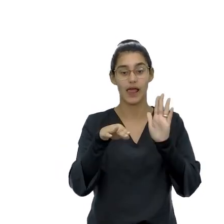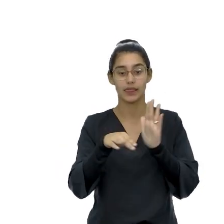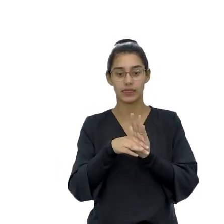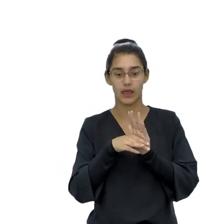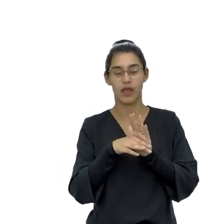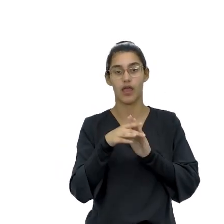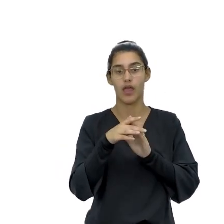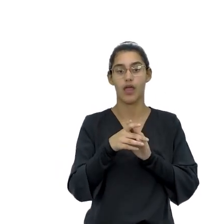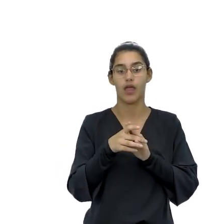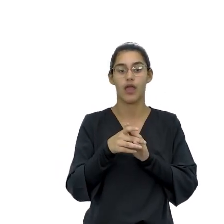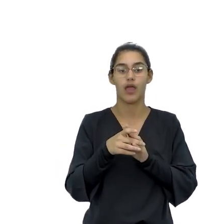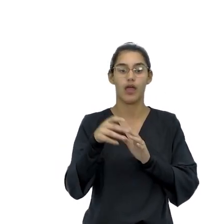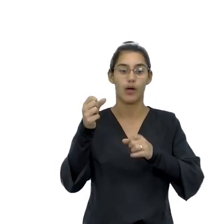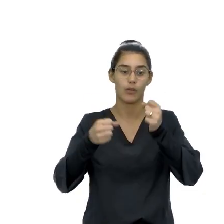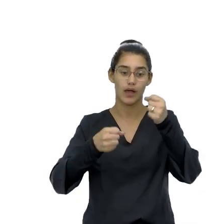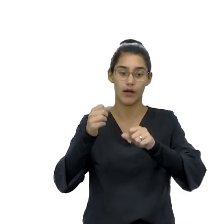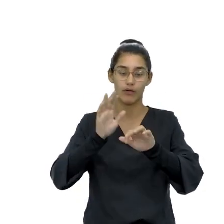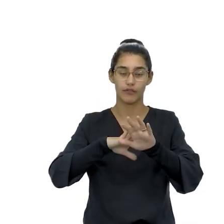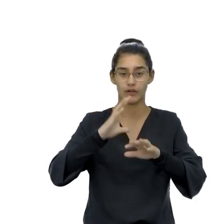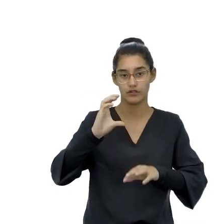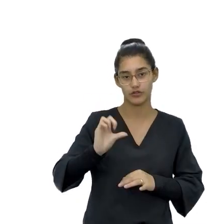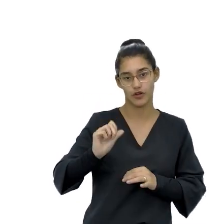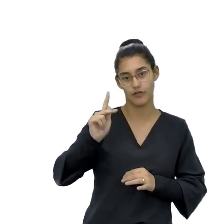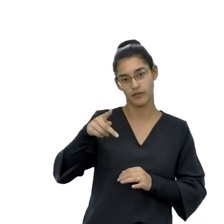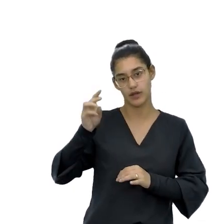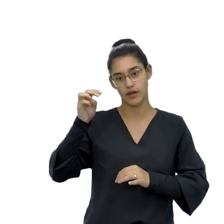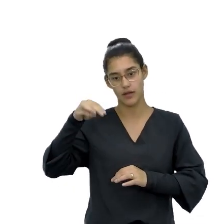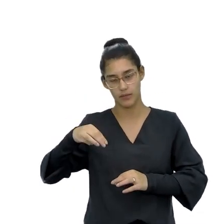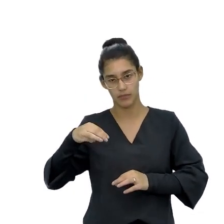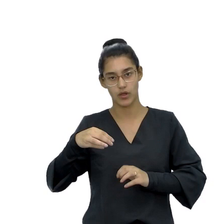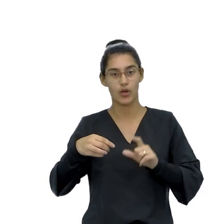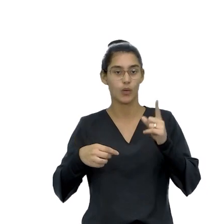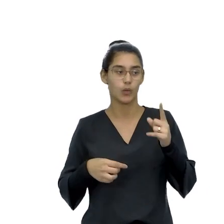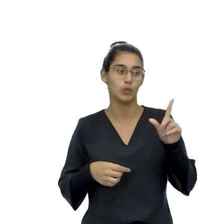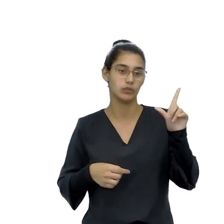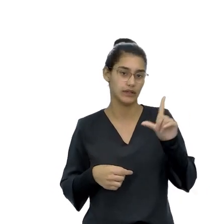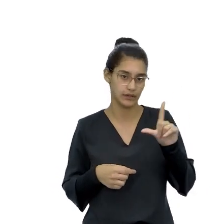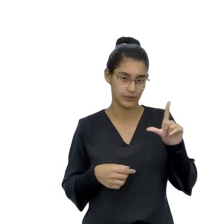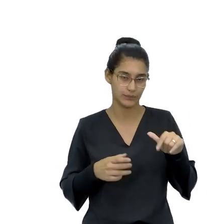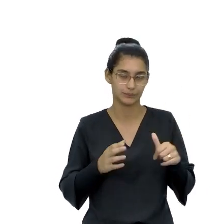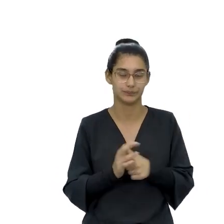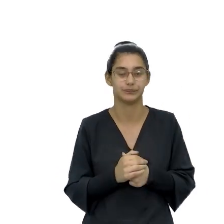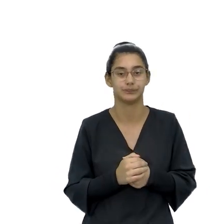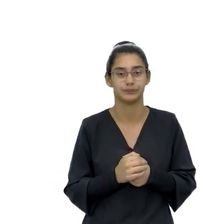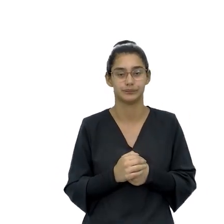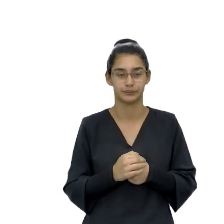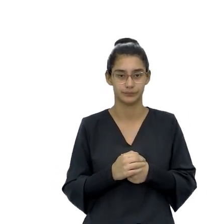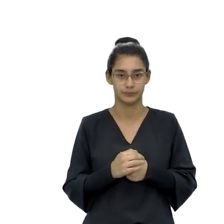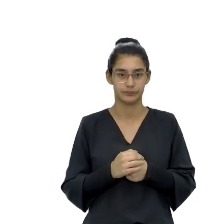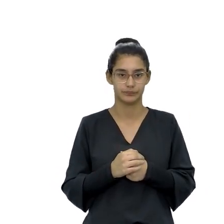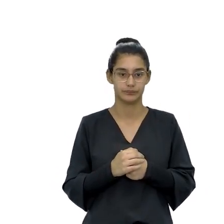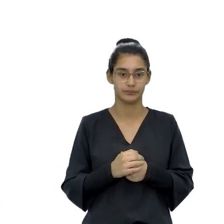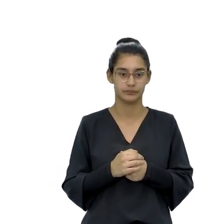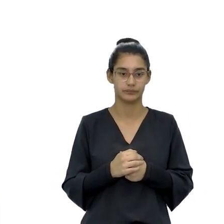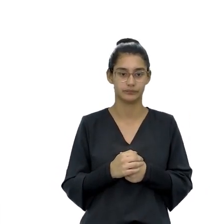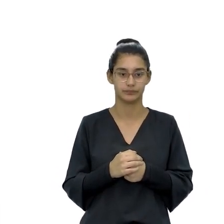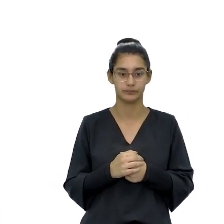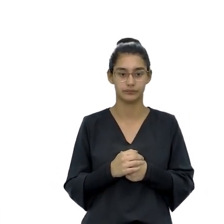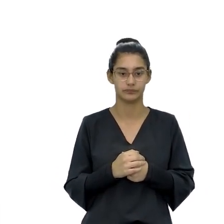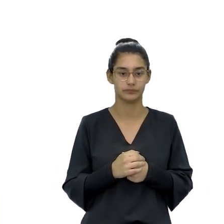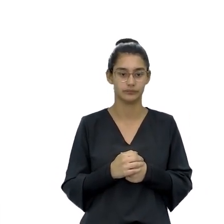chegar, então, ao carro que faz 9 quilômetros com 1 litro de combustível.